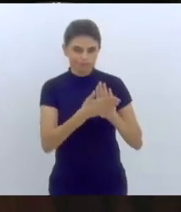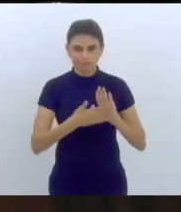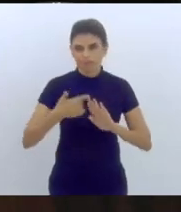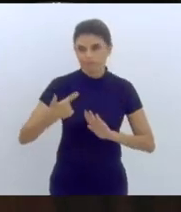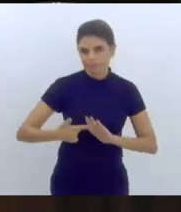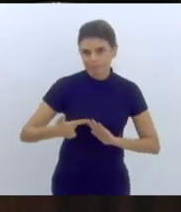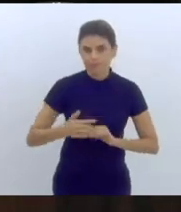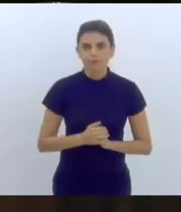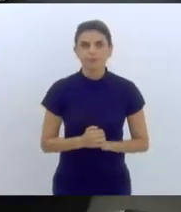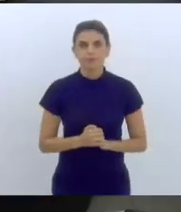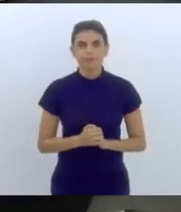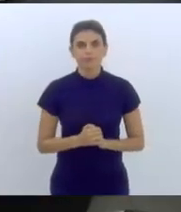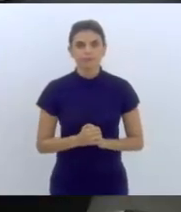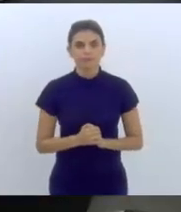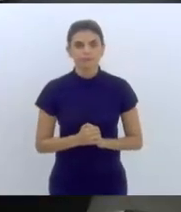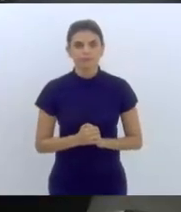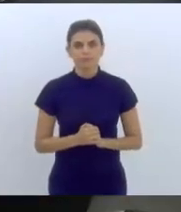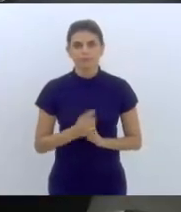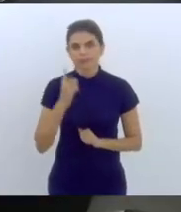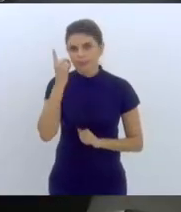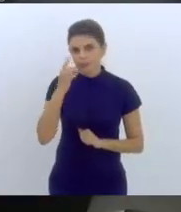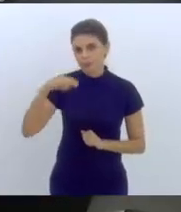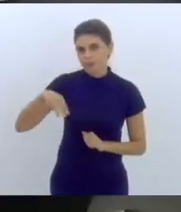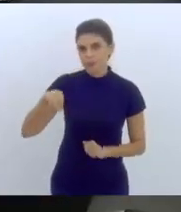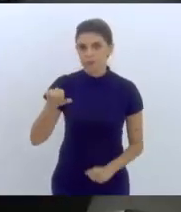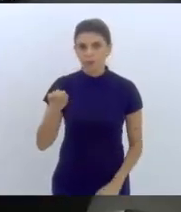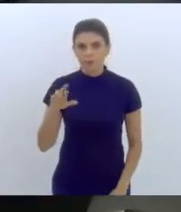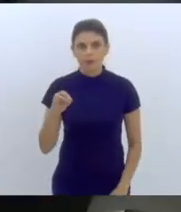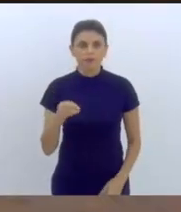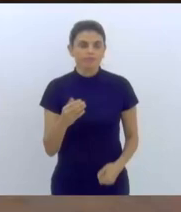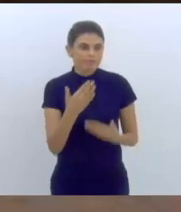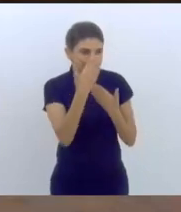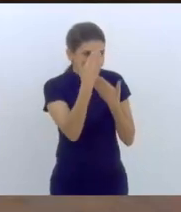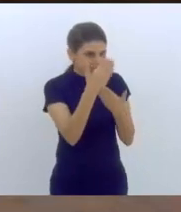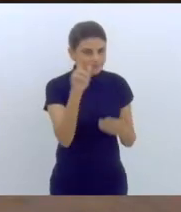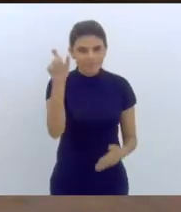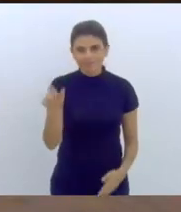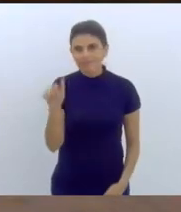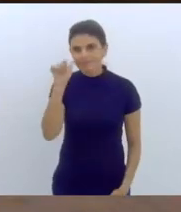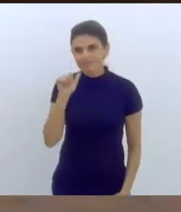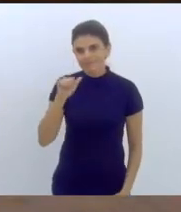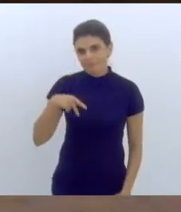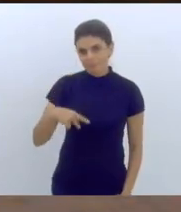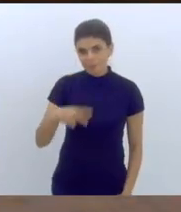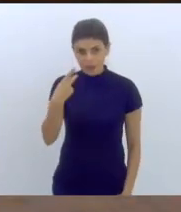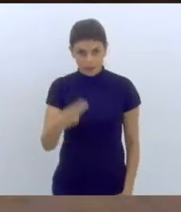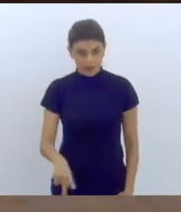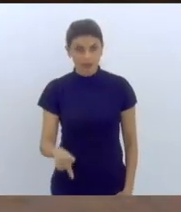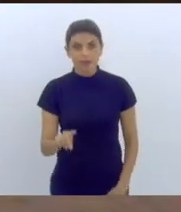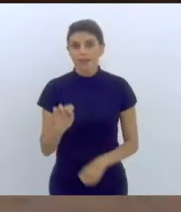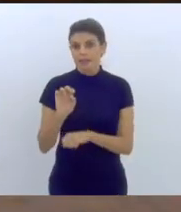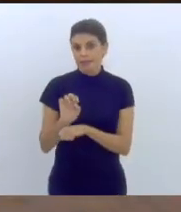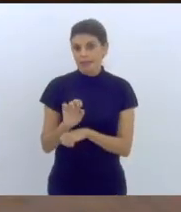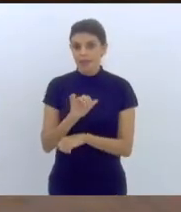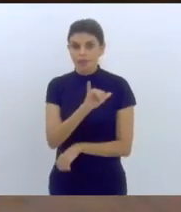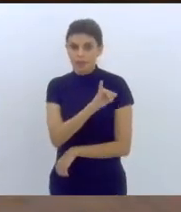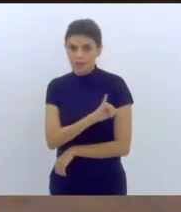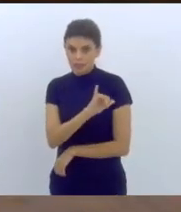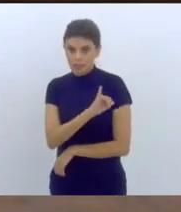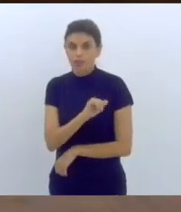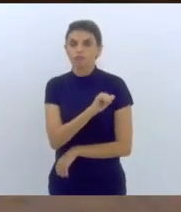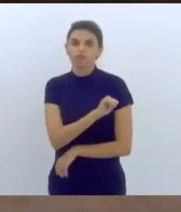Deputado Márcio Gualberto. Muito obrigado, presidente. Aqui no estado do Rio de Janeiro, nós